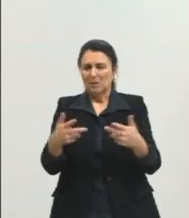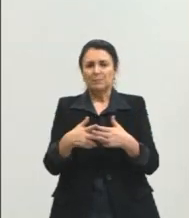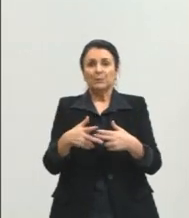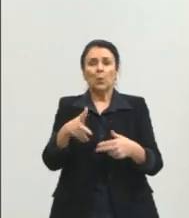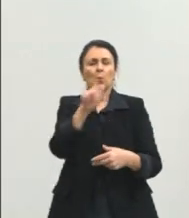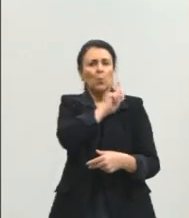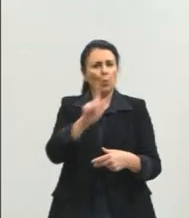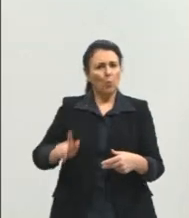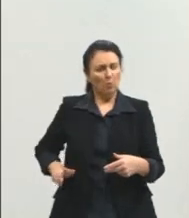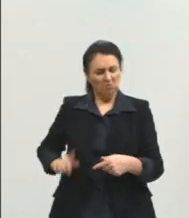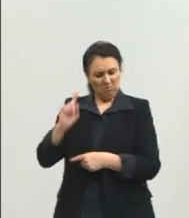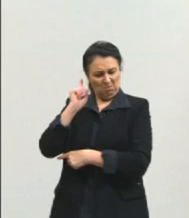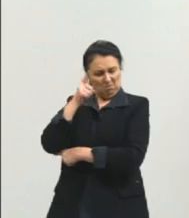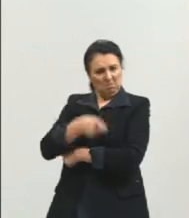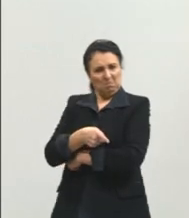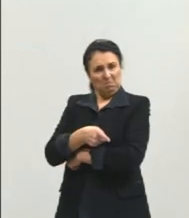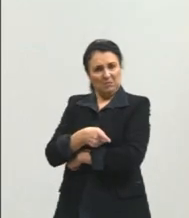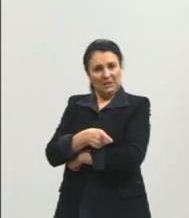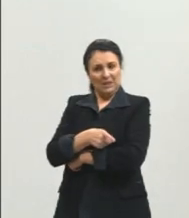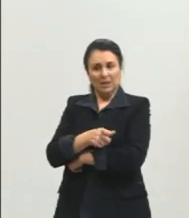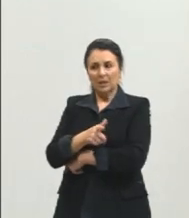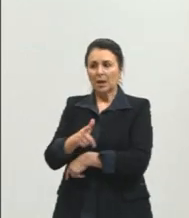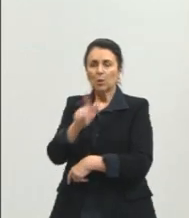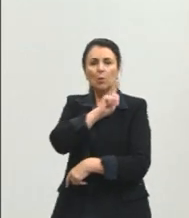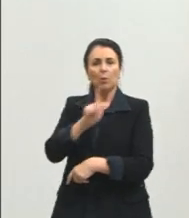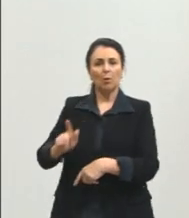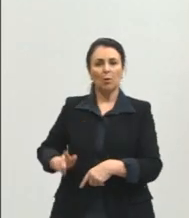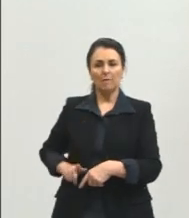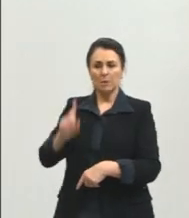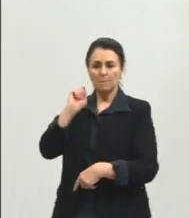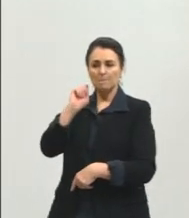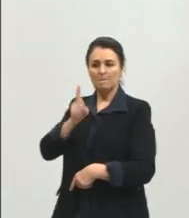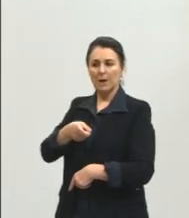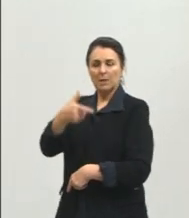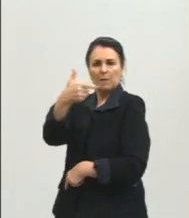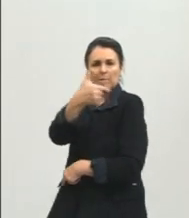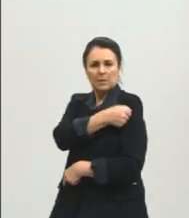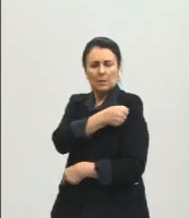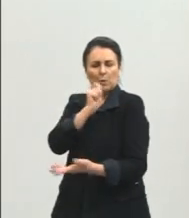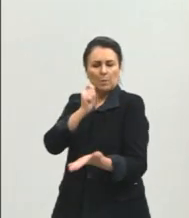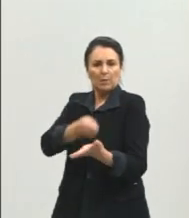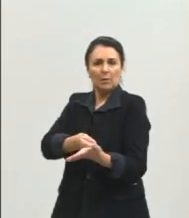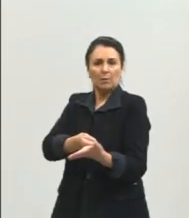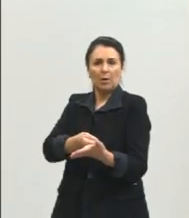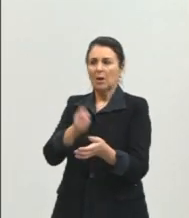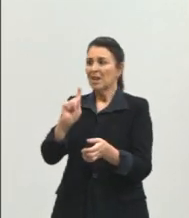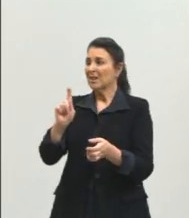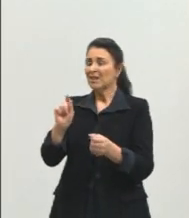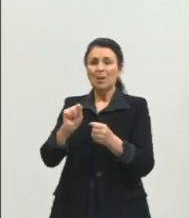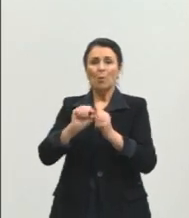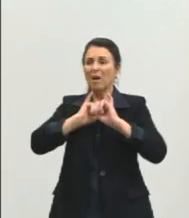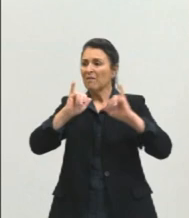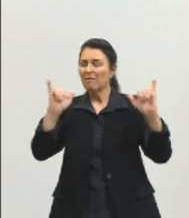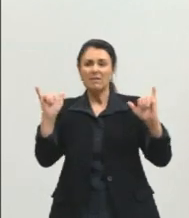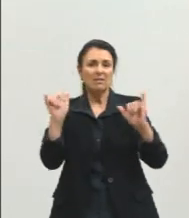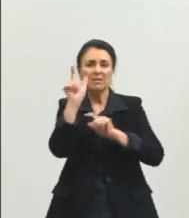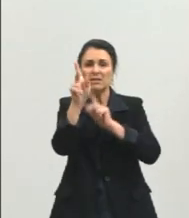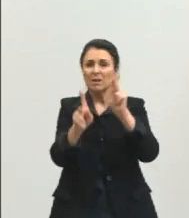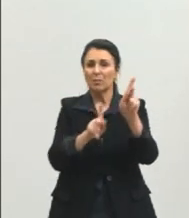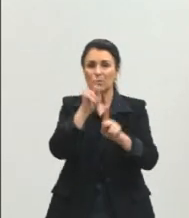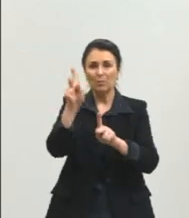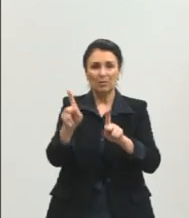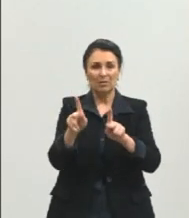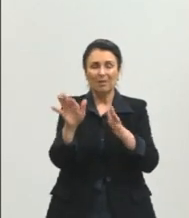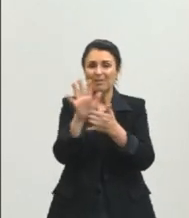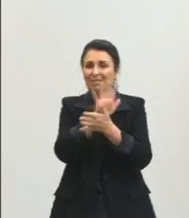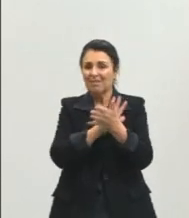autoritário. E no momento, então, que ele tenta impor essa vacinação sem um diálogo maior com a população e sem ter essa